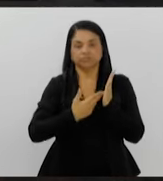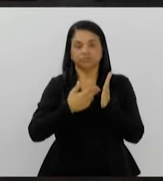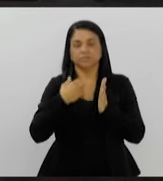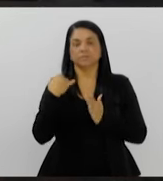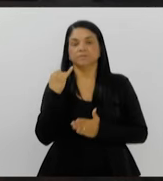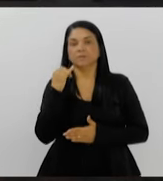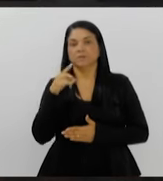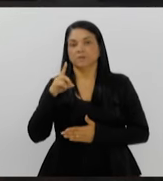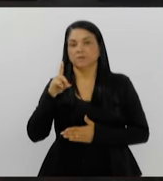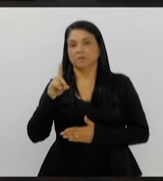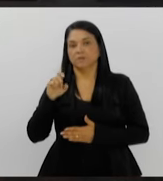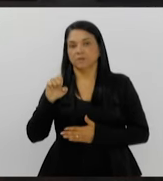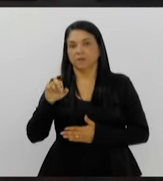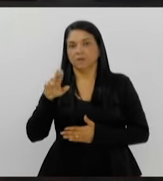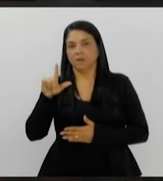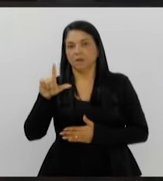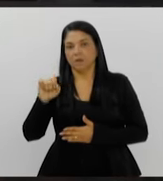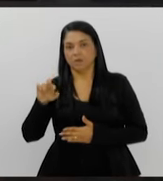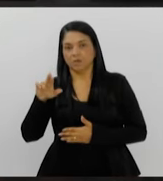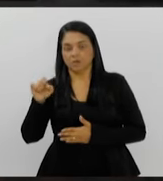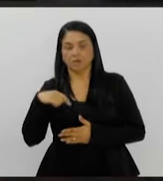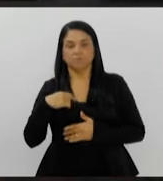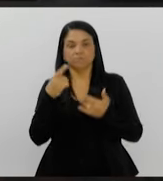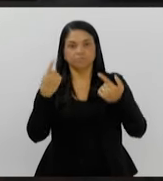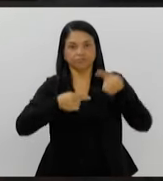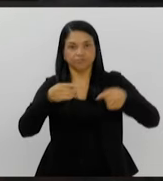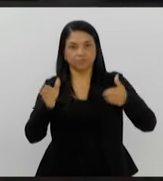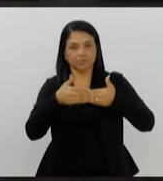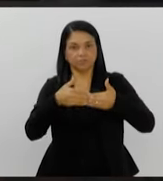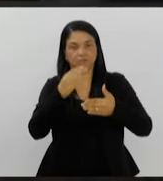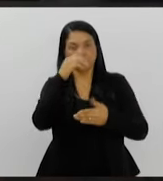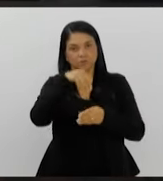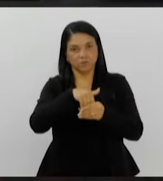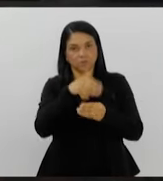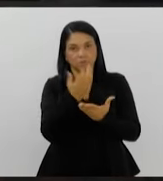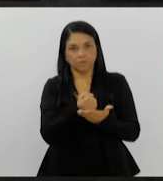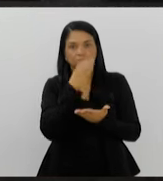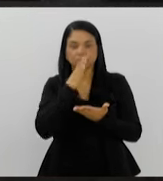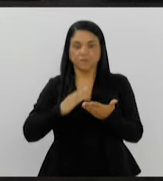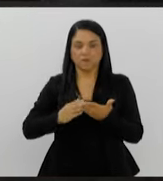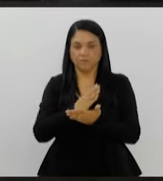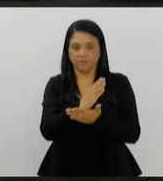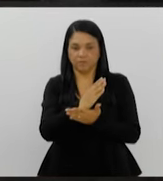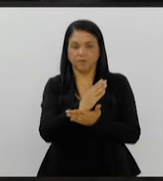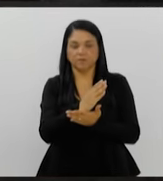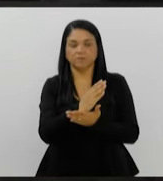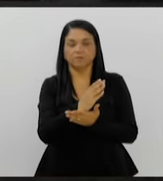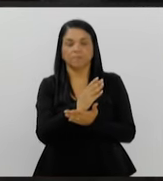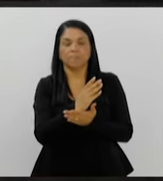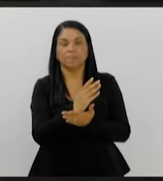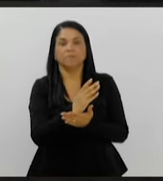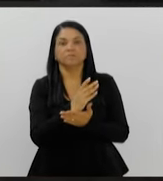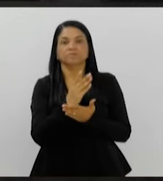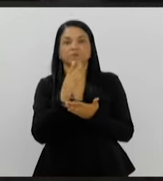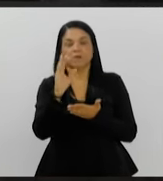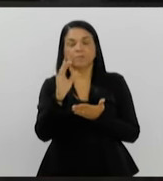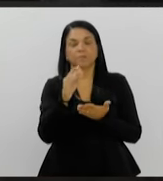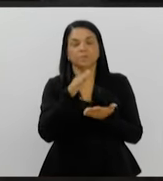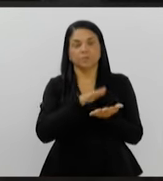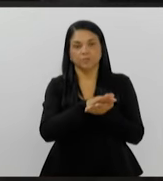em discussão não havendo Quem Queira discutir encerrada a discussão em votação os senhores que aprovam permaneço Como estão aprovado vai a